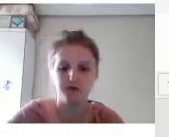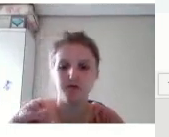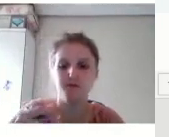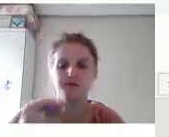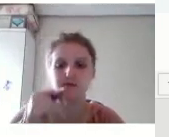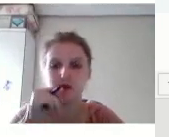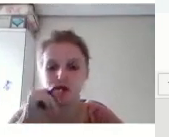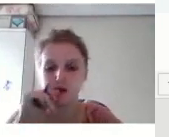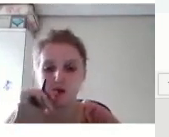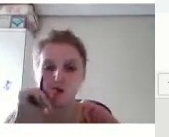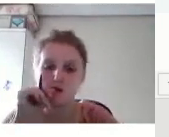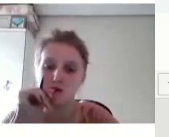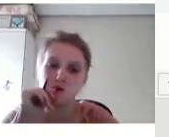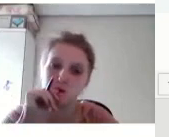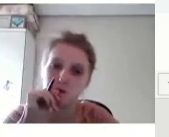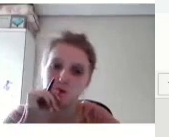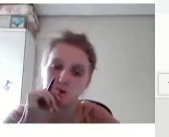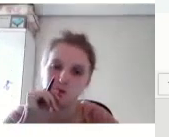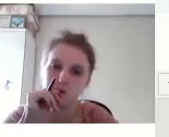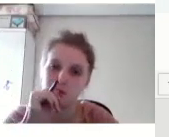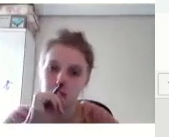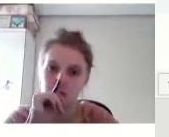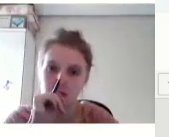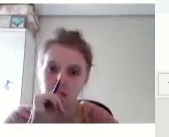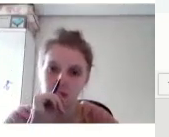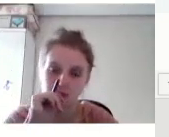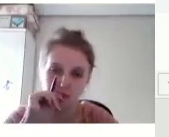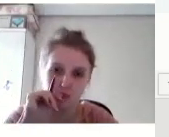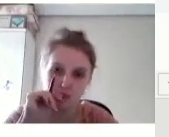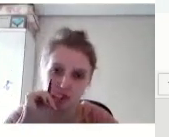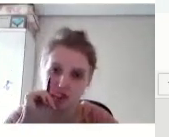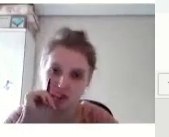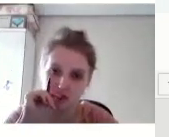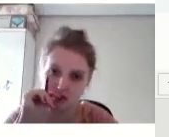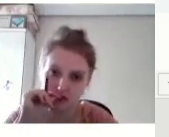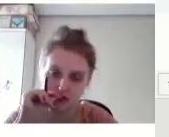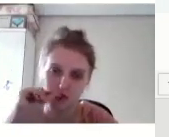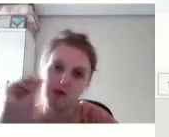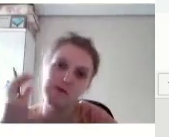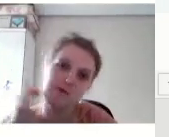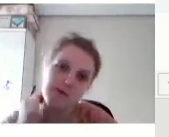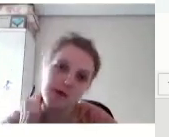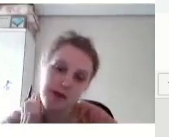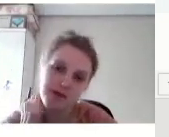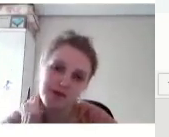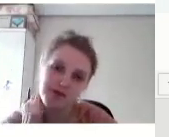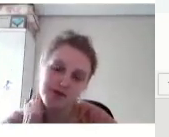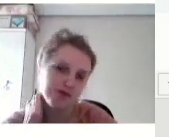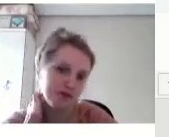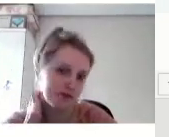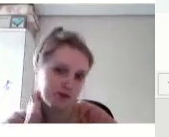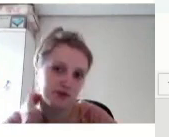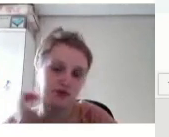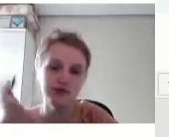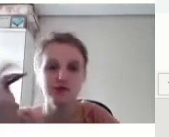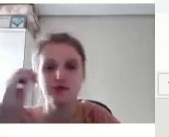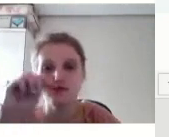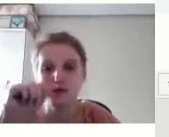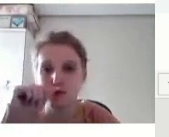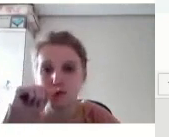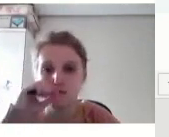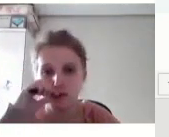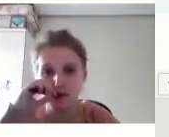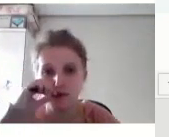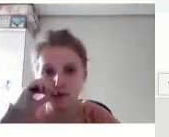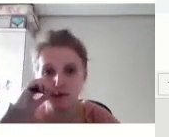no lagrangiano do teu modelo descrevendo aquele sistema, né? E a gente vai associar, então, essas simetrias do